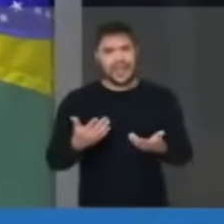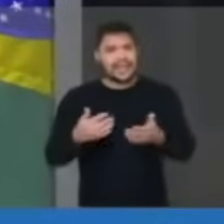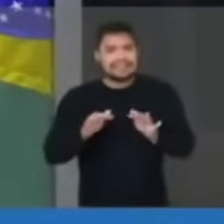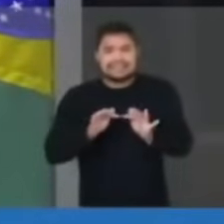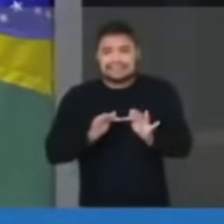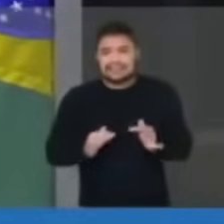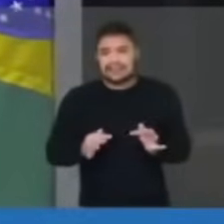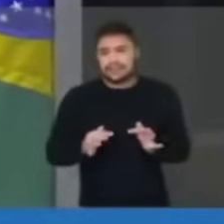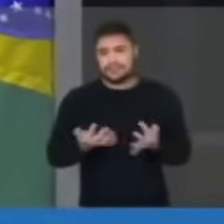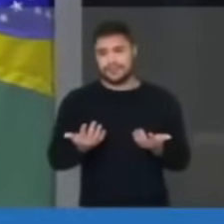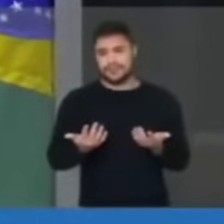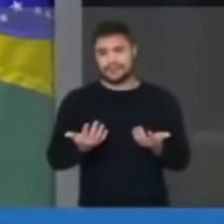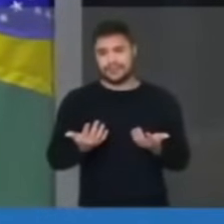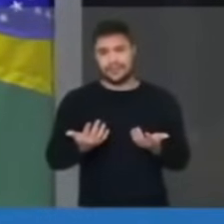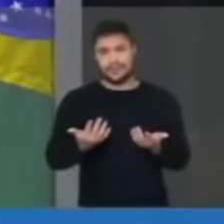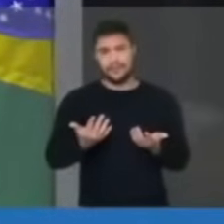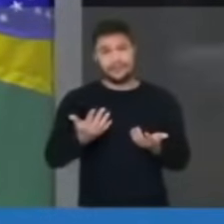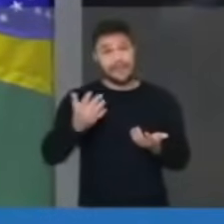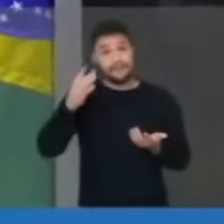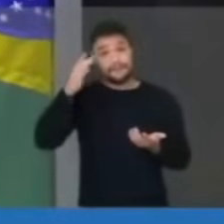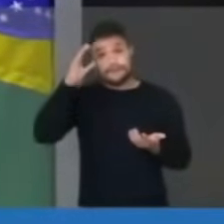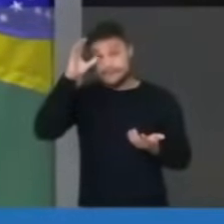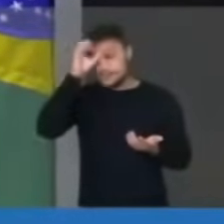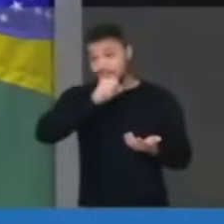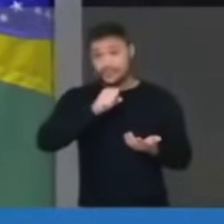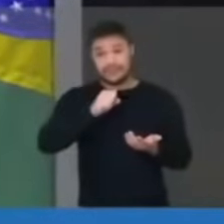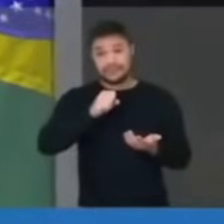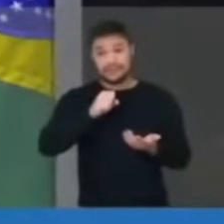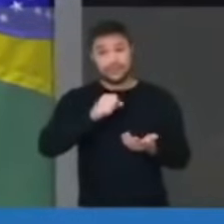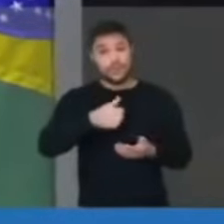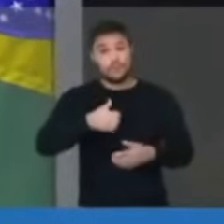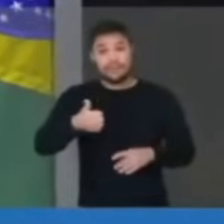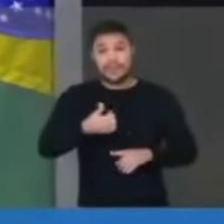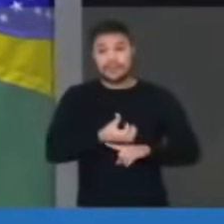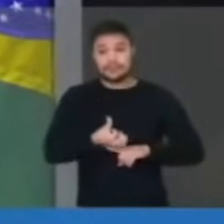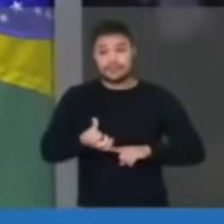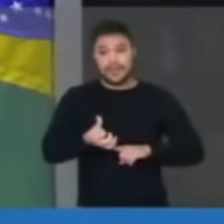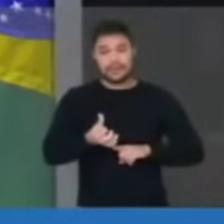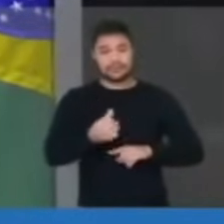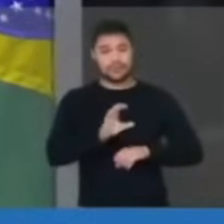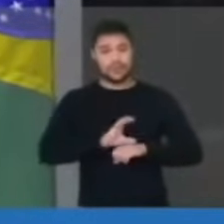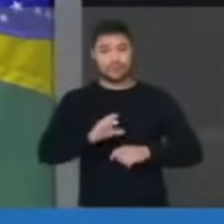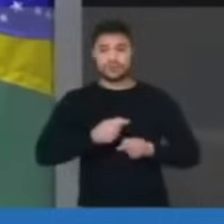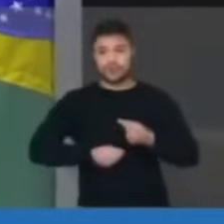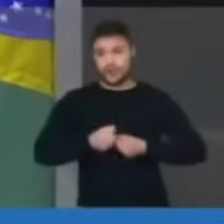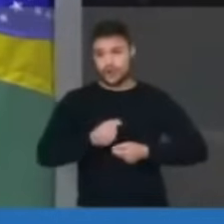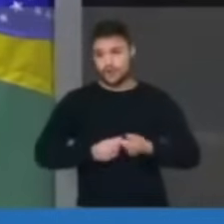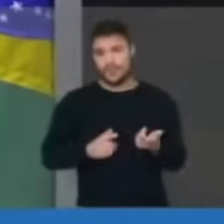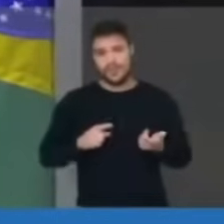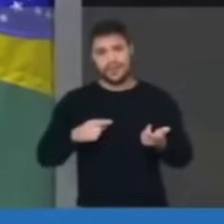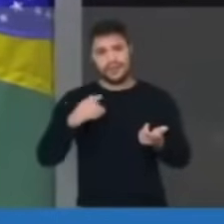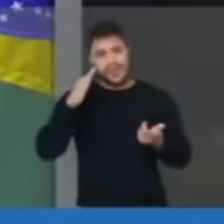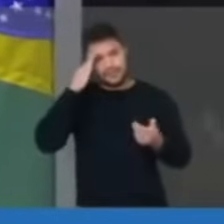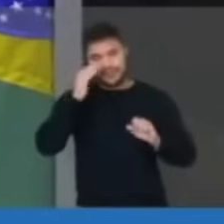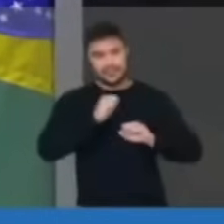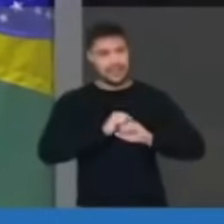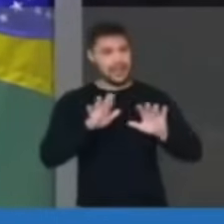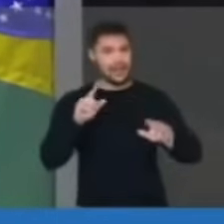semestre de economia. Qualquer dois neurônios assim bem equilibrado funcionando, a gente já entende isso aí.